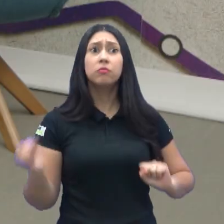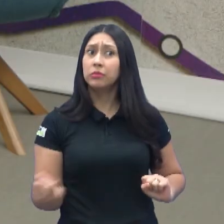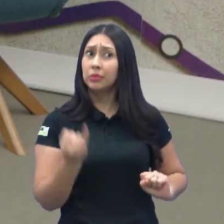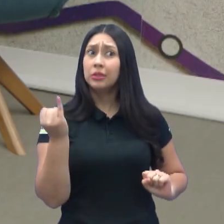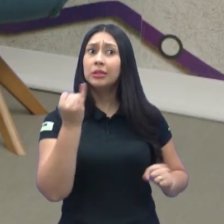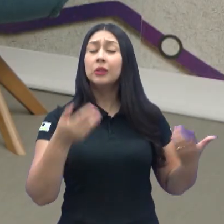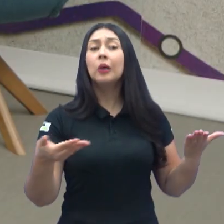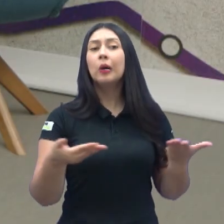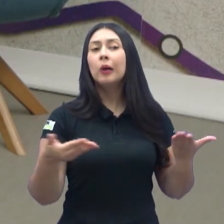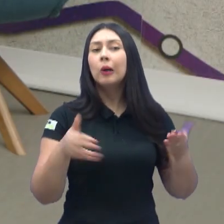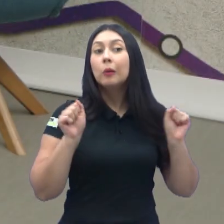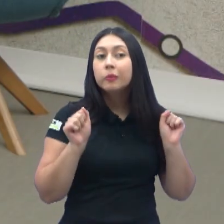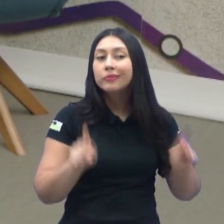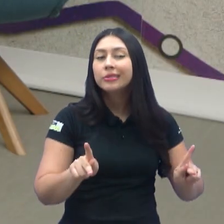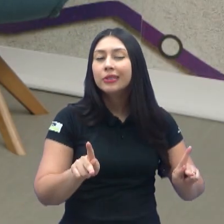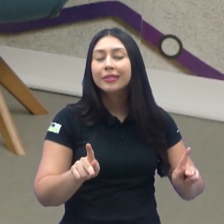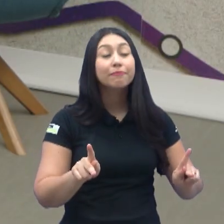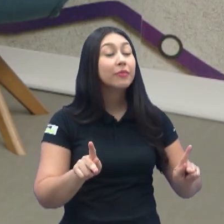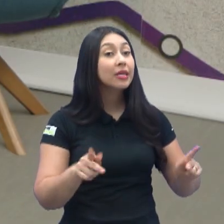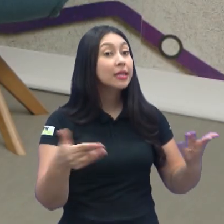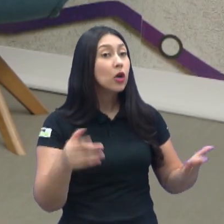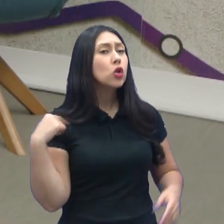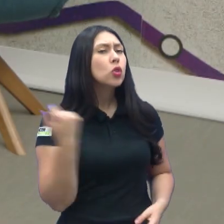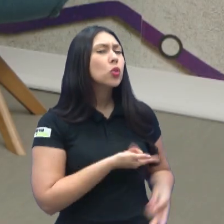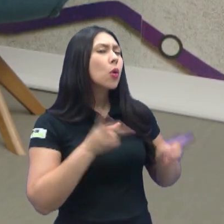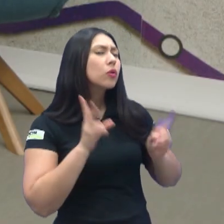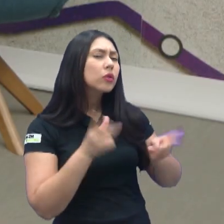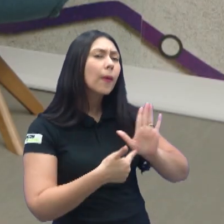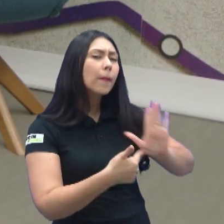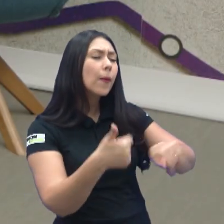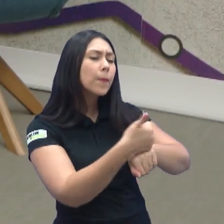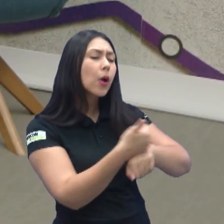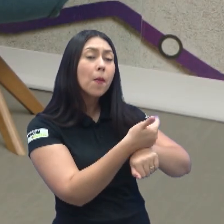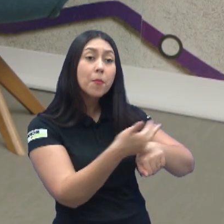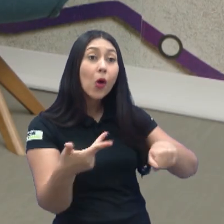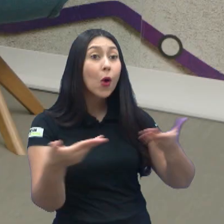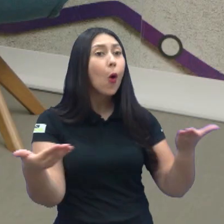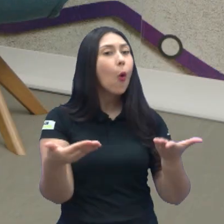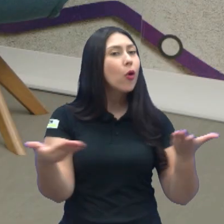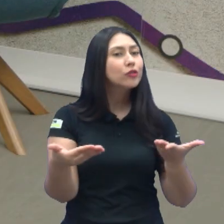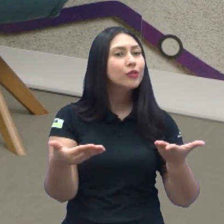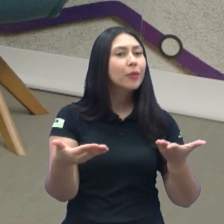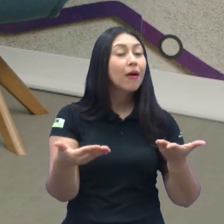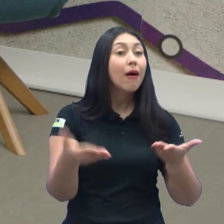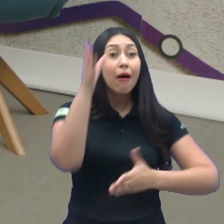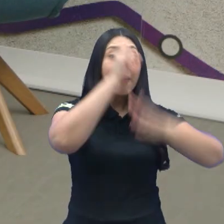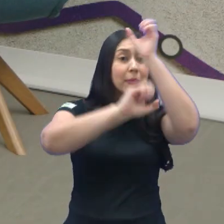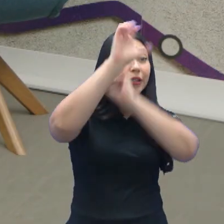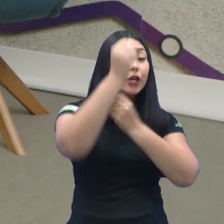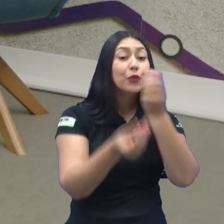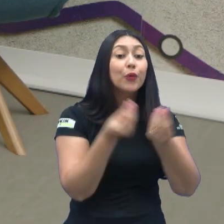Hoje, aposentadoria. No Estação a gente fala muito de trabalho, profissões. Hoje vamos saber no nosso futuro como é que fica com